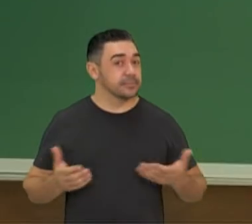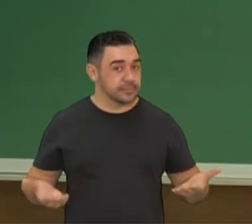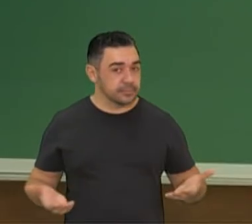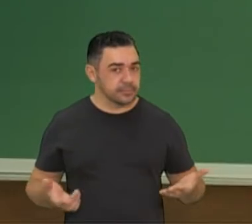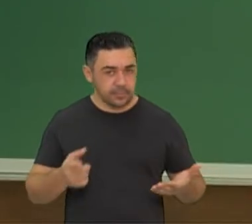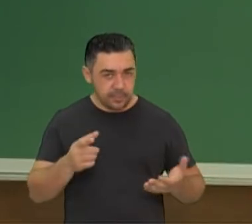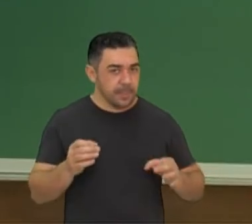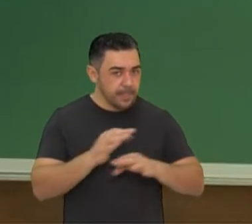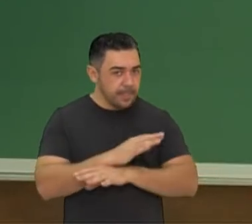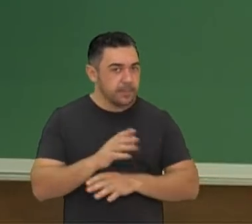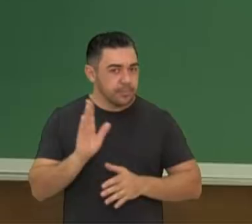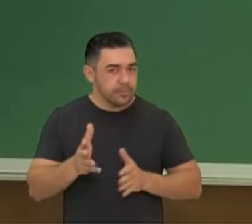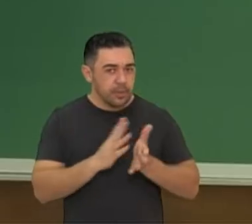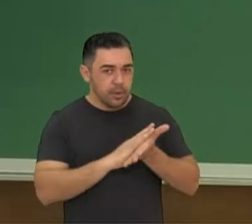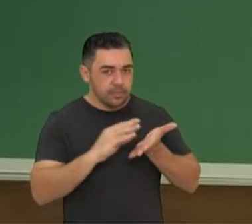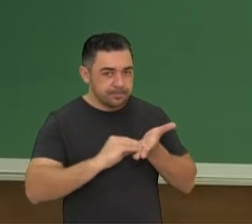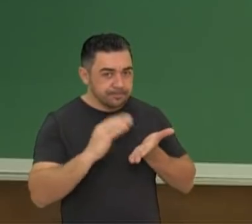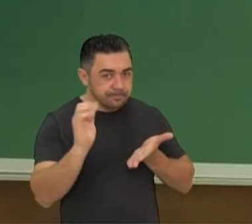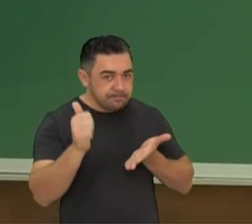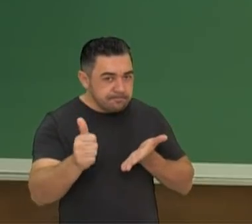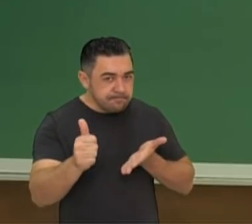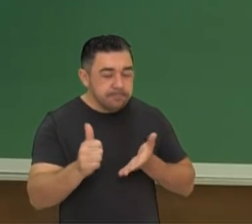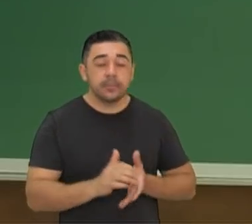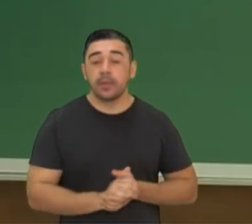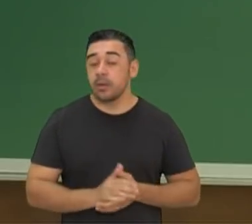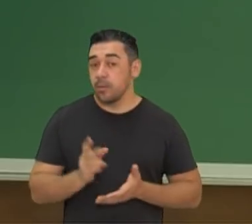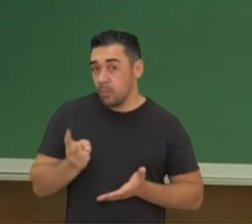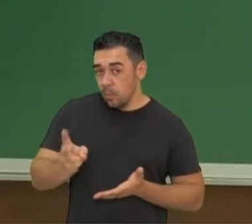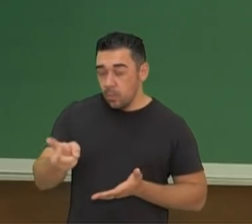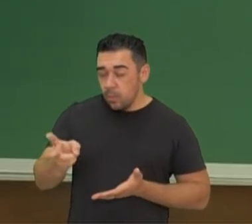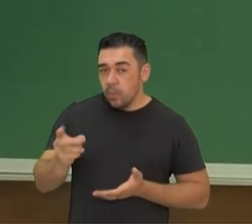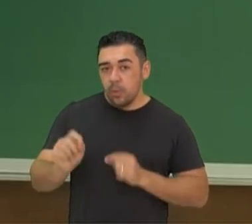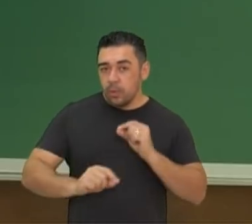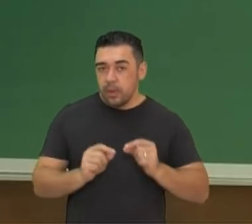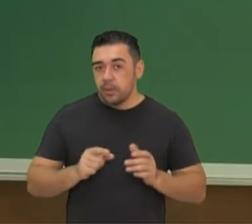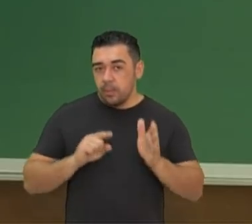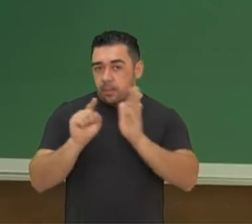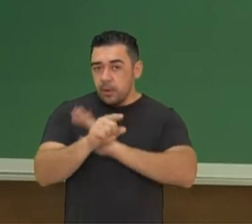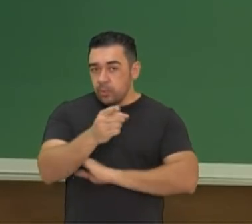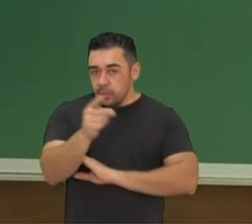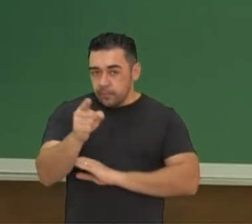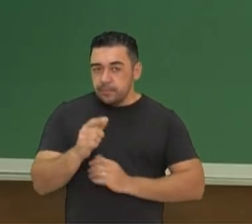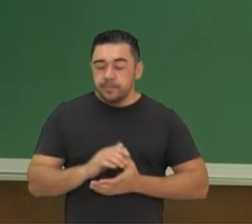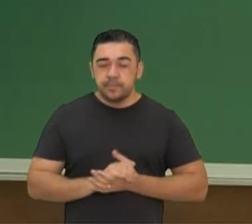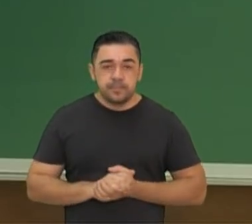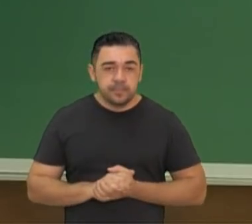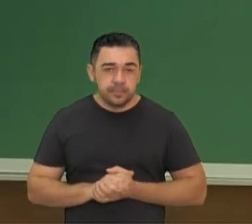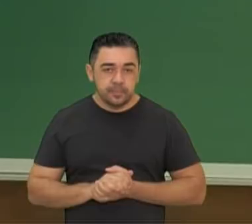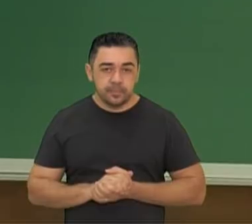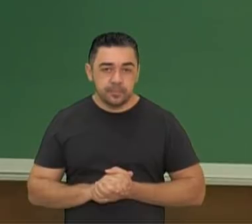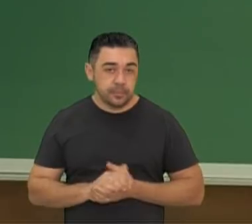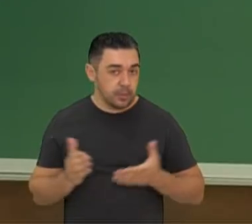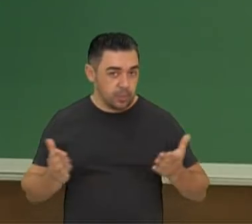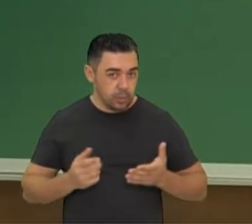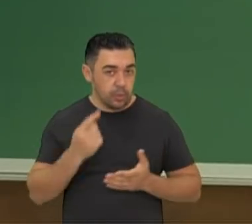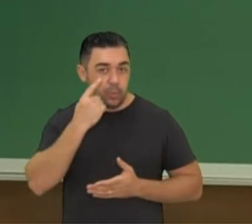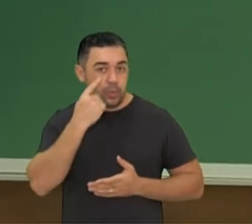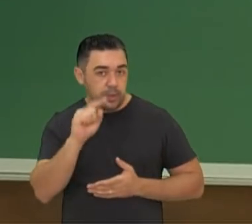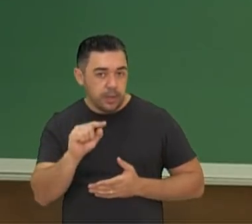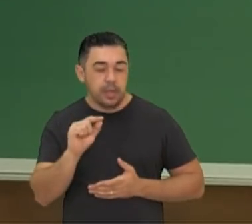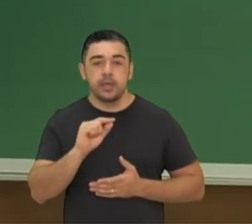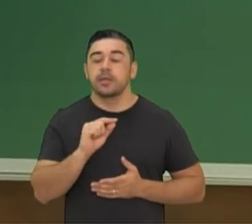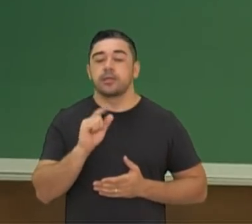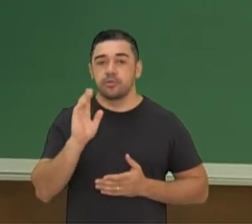E aí, pessoal, terminaram as suas anotaçõezinhas direitinho? Vamos continuando. Agora eu tenho um quiz para você. Agora a gente vai pegar toda